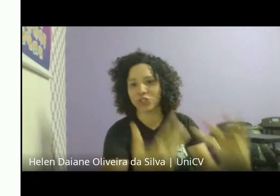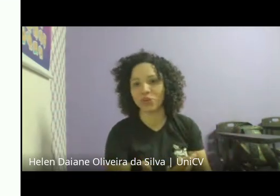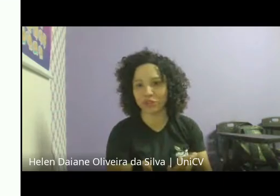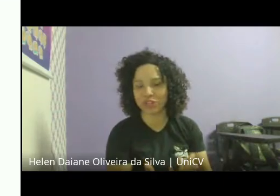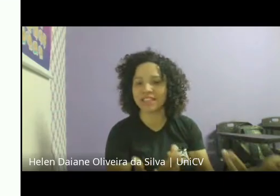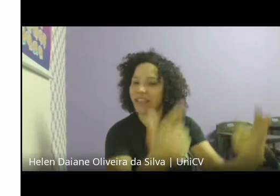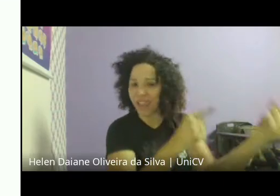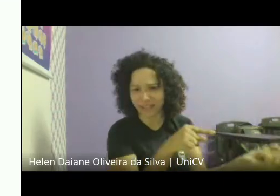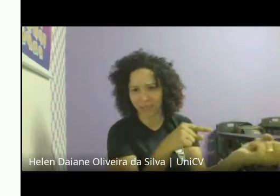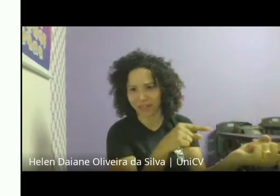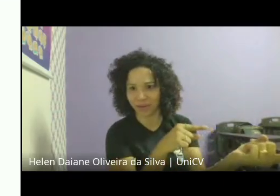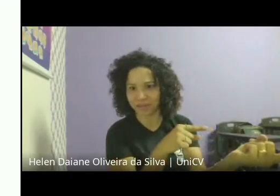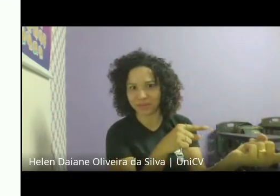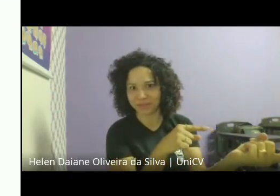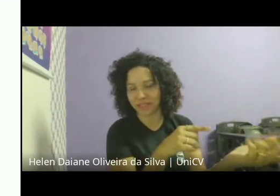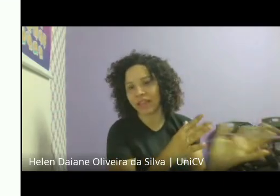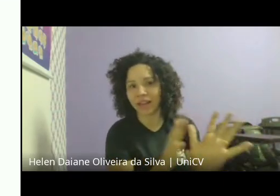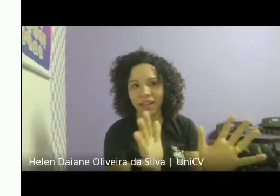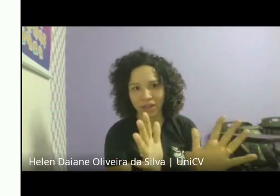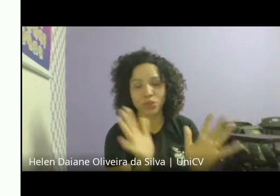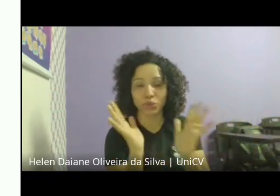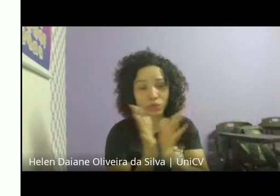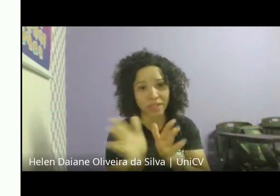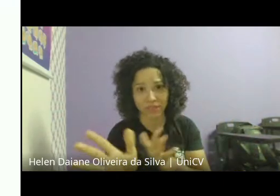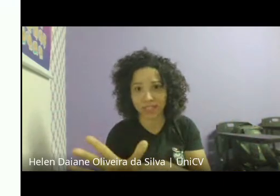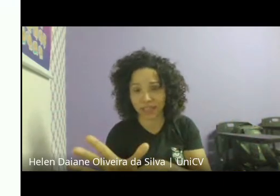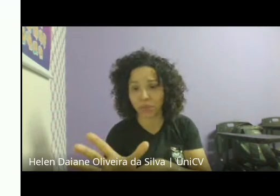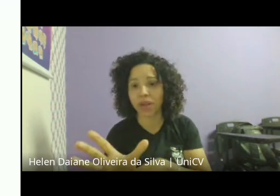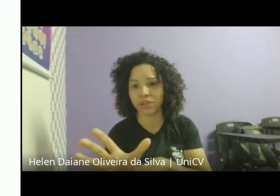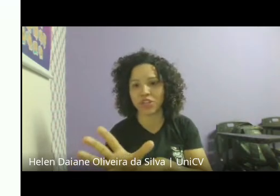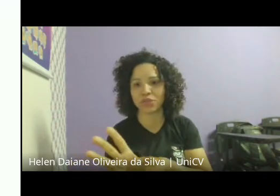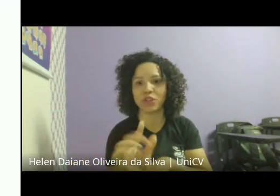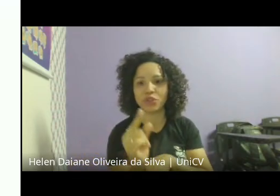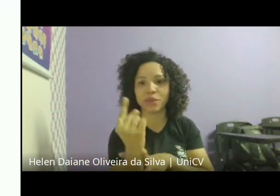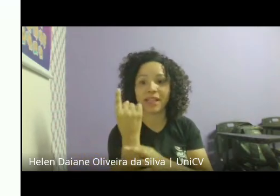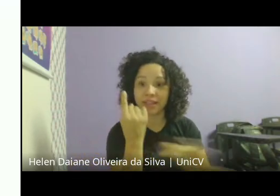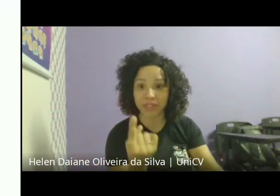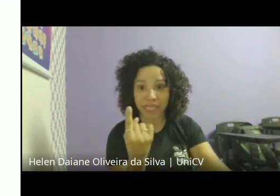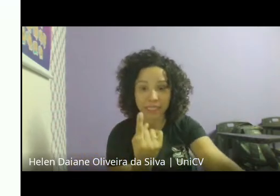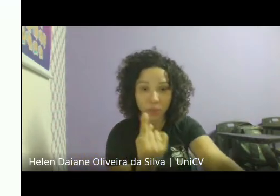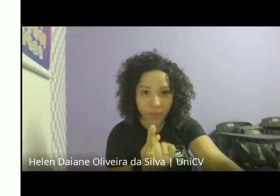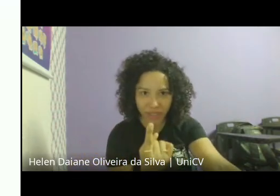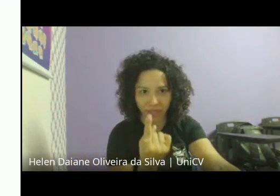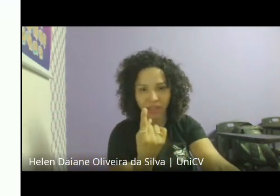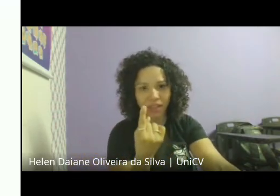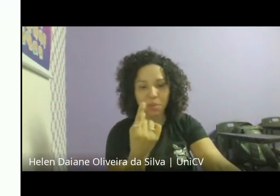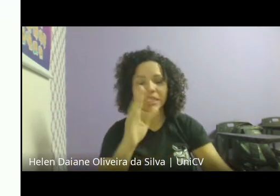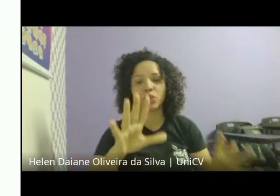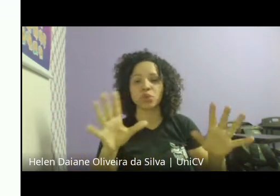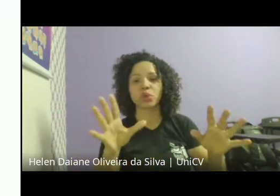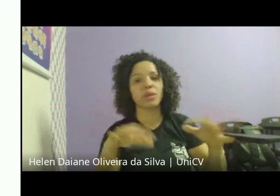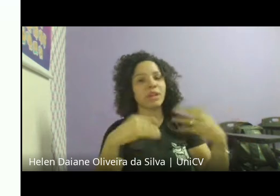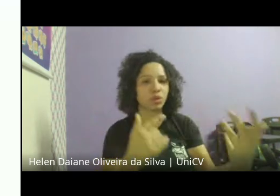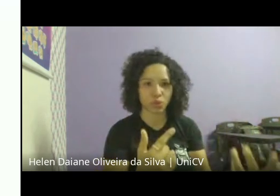quando a gente ouve a notícia, eles também dão. Claro, né? Se o surdo não tiver deficiência intelectual, tá, gente? Estou falando de uma deficiência única. Porque